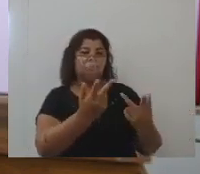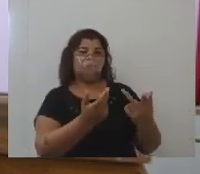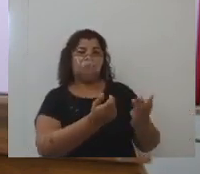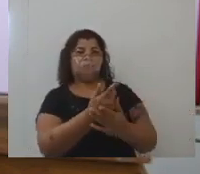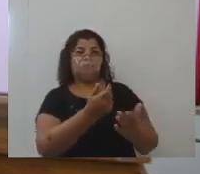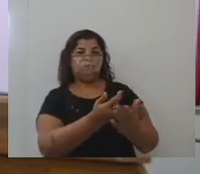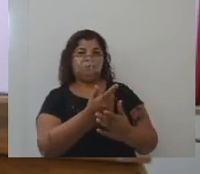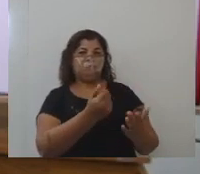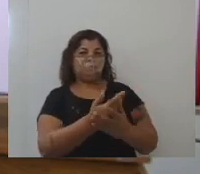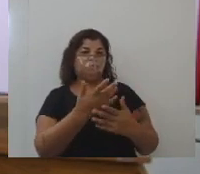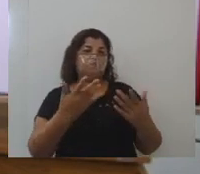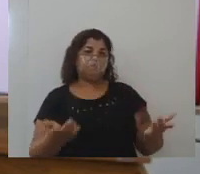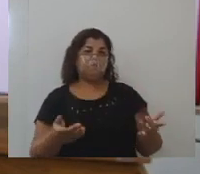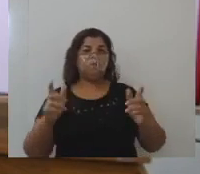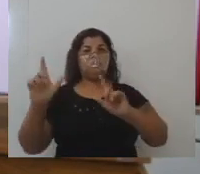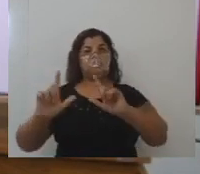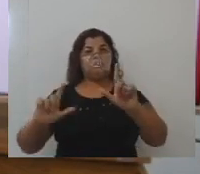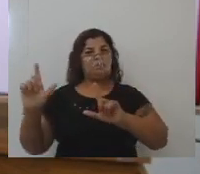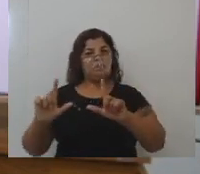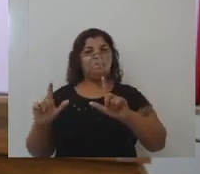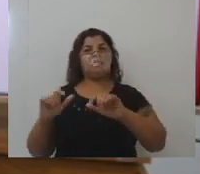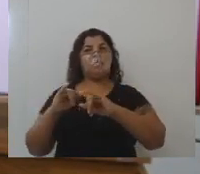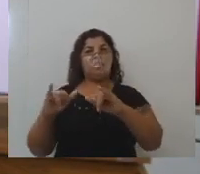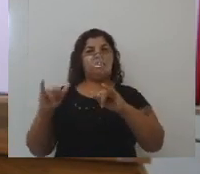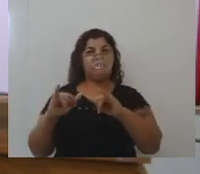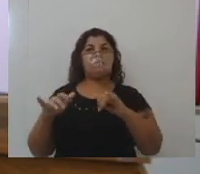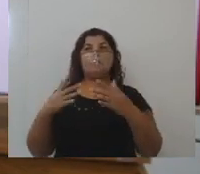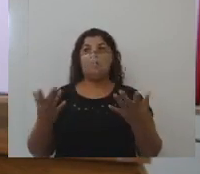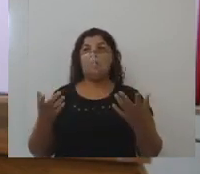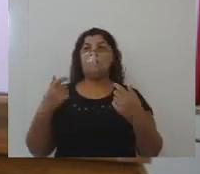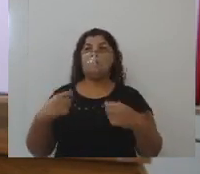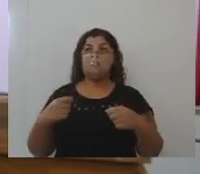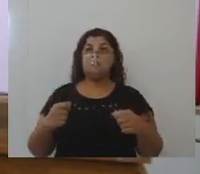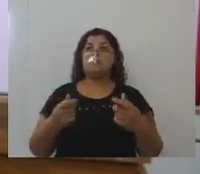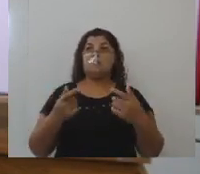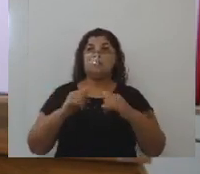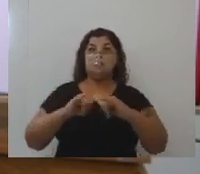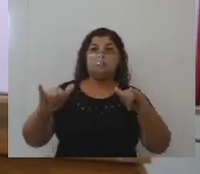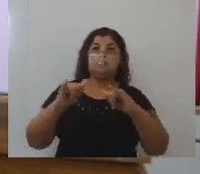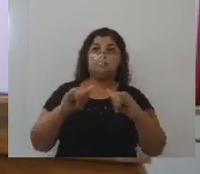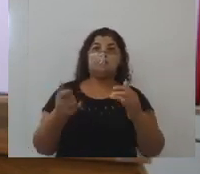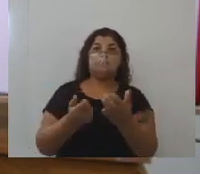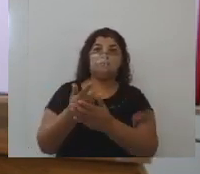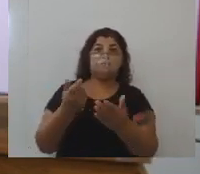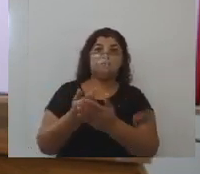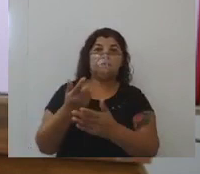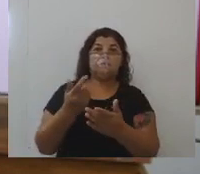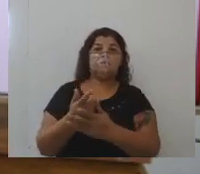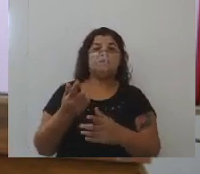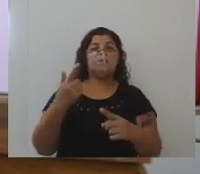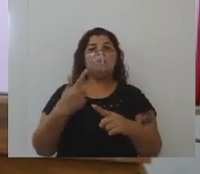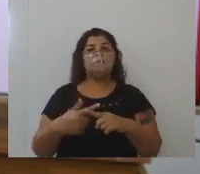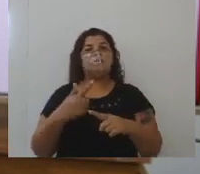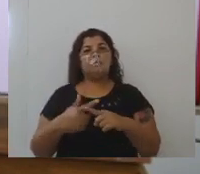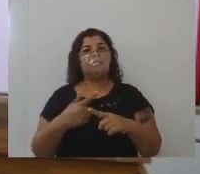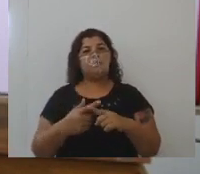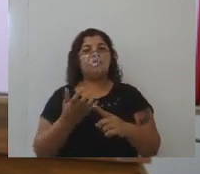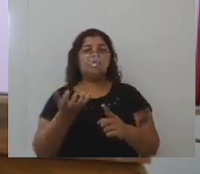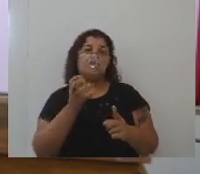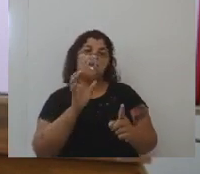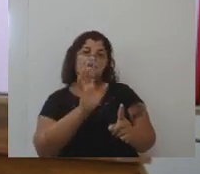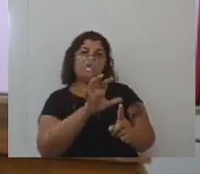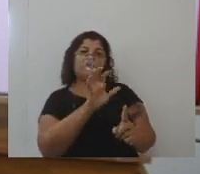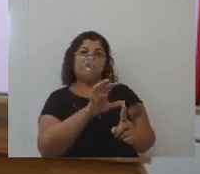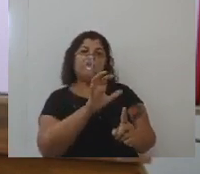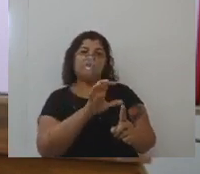na televisão uma propaganda para que você possa consumir determinado produto, significa que é uma pessoa que está tentando convencer você